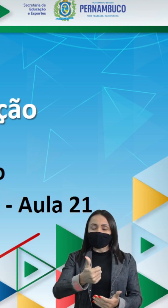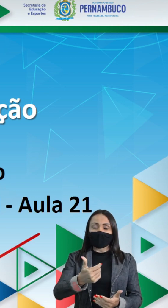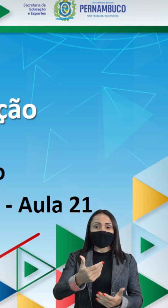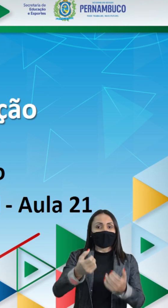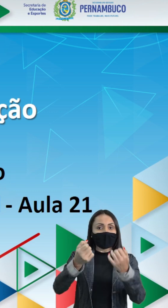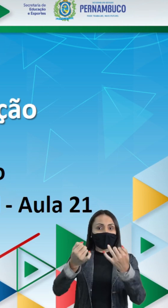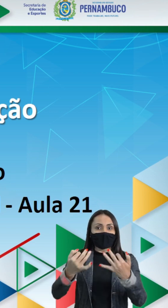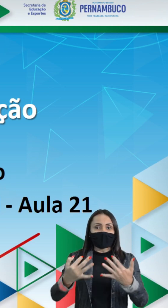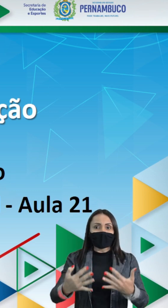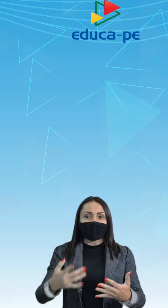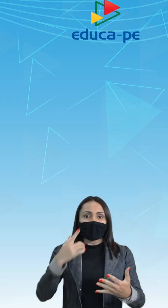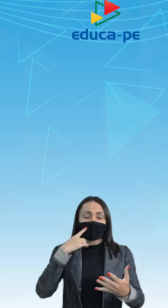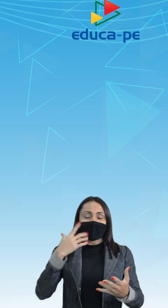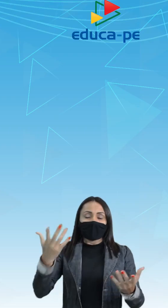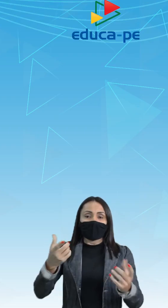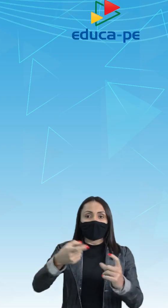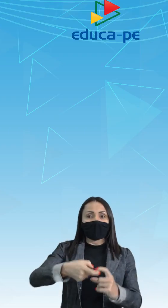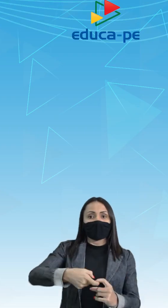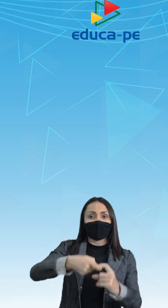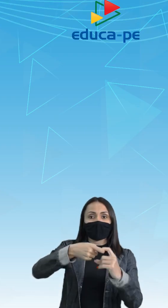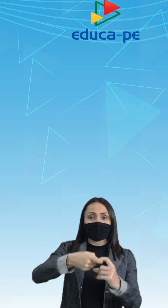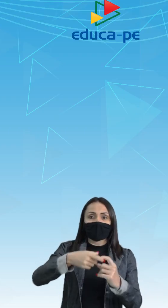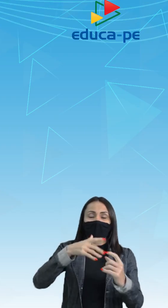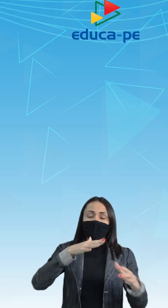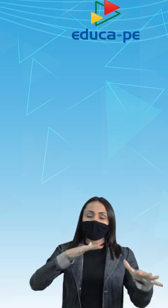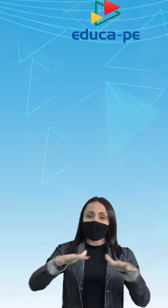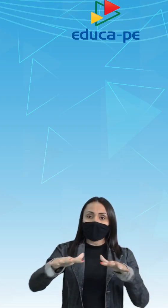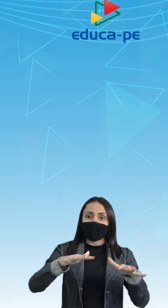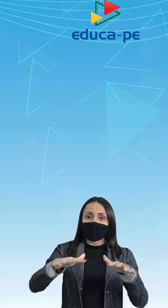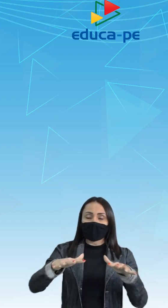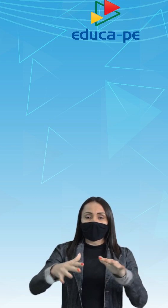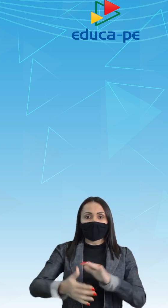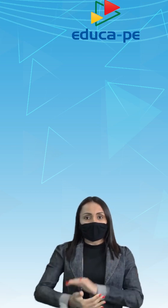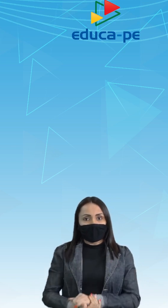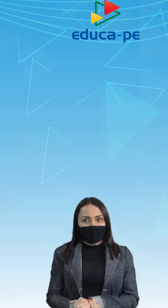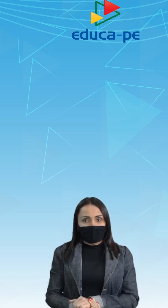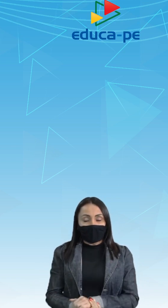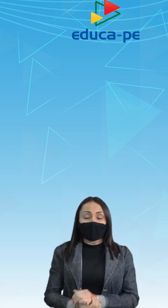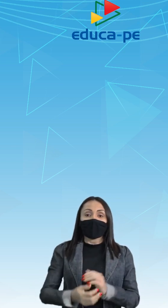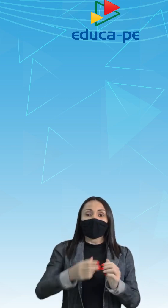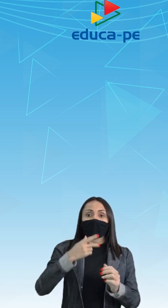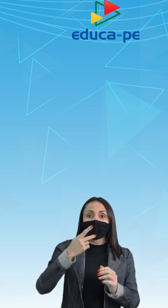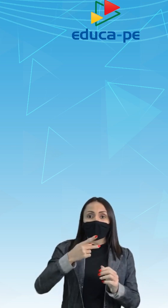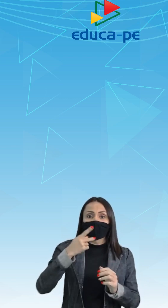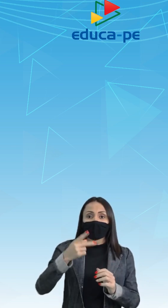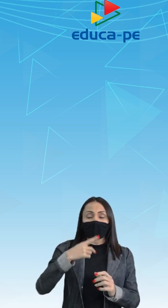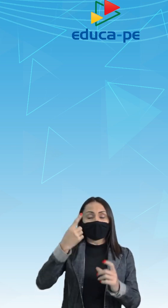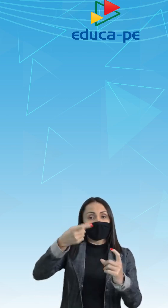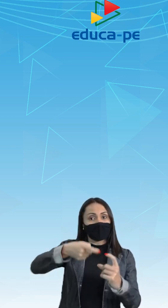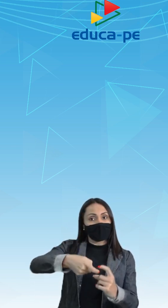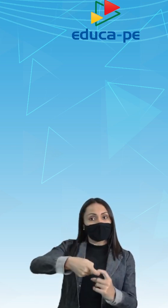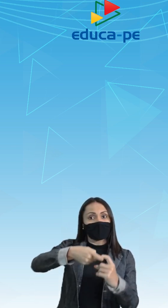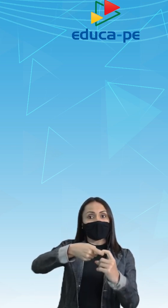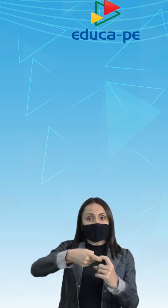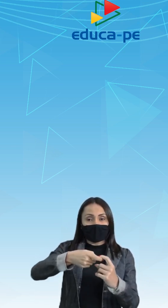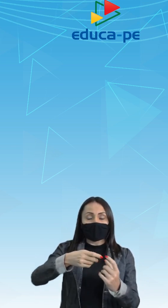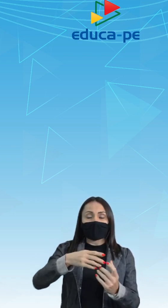falar sobre sustentação e locomoção. Quando eu falo da sustentação